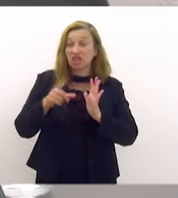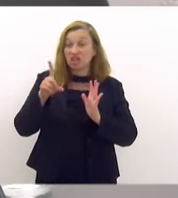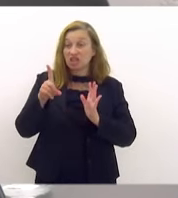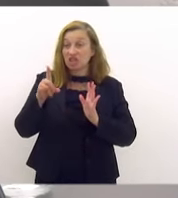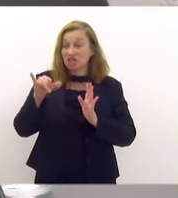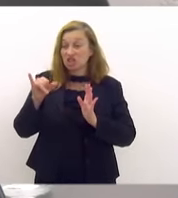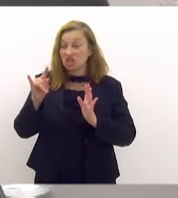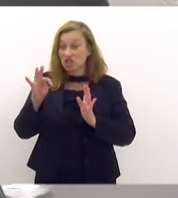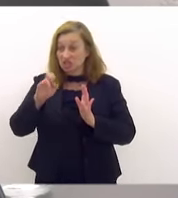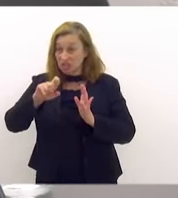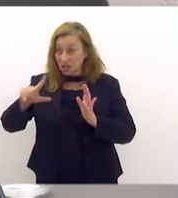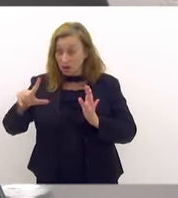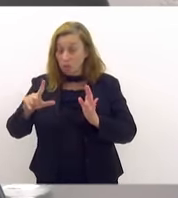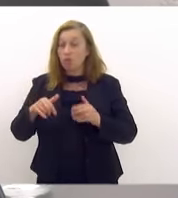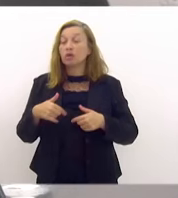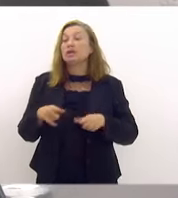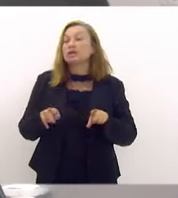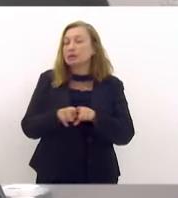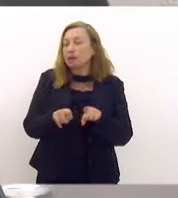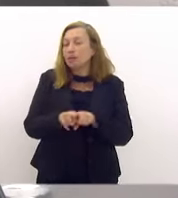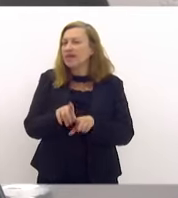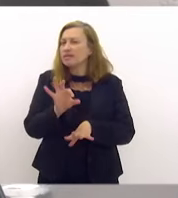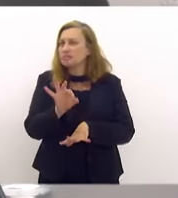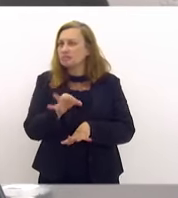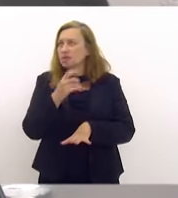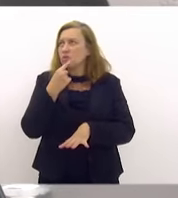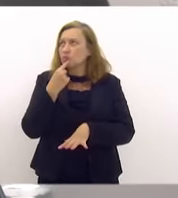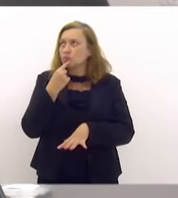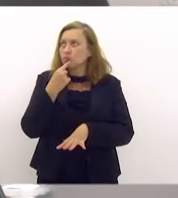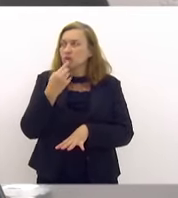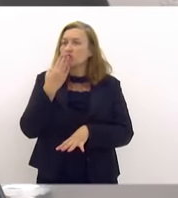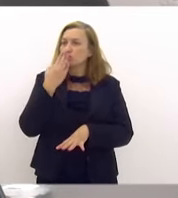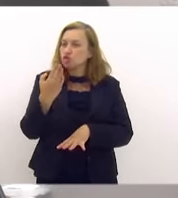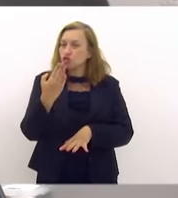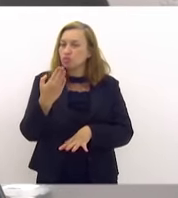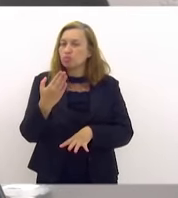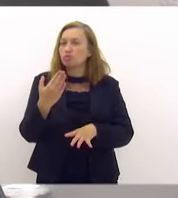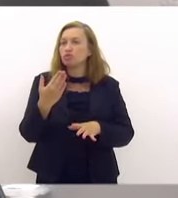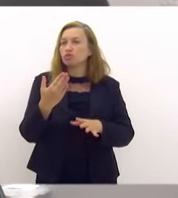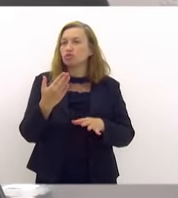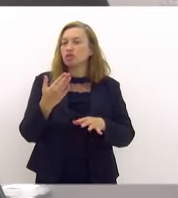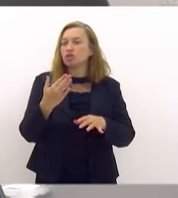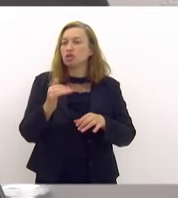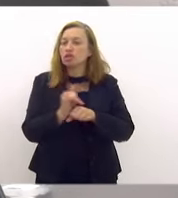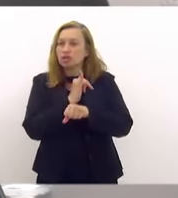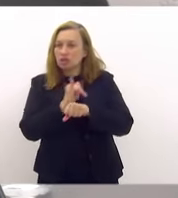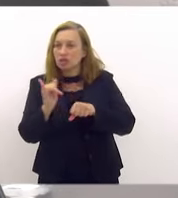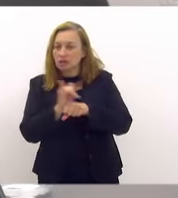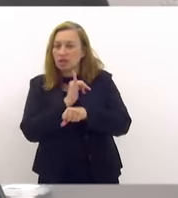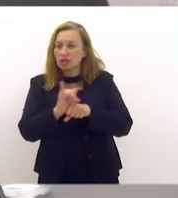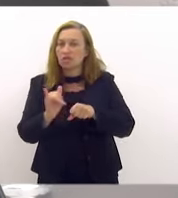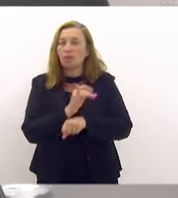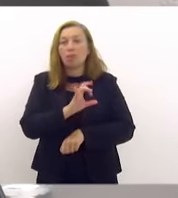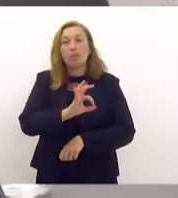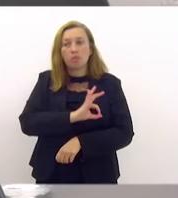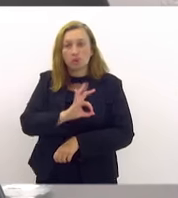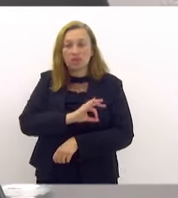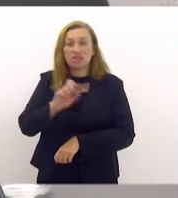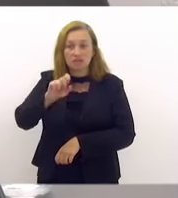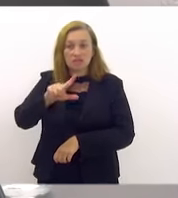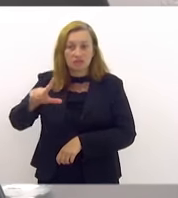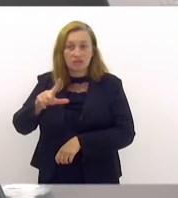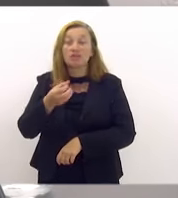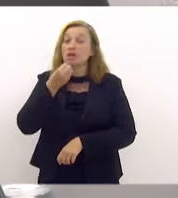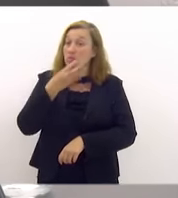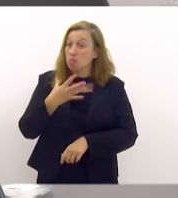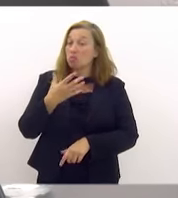dedit e também certamente algum tipo de recomendação pra Polícia Civil eh vai ser